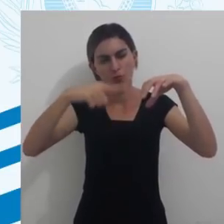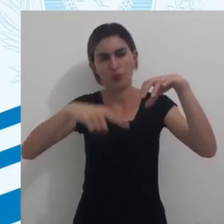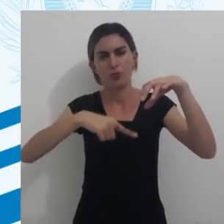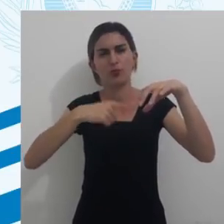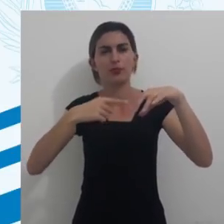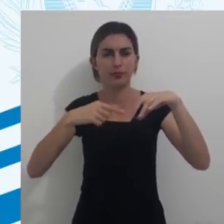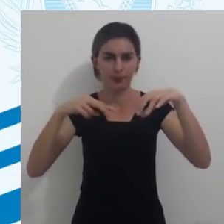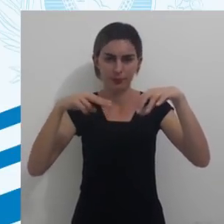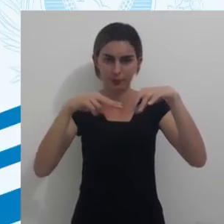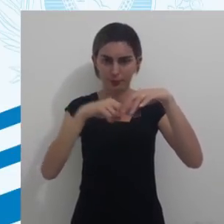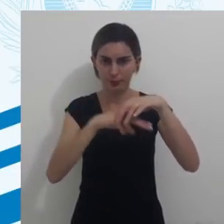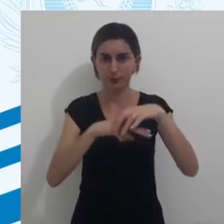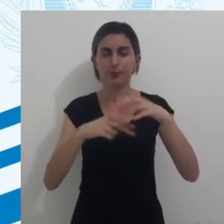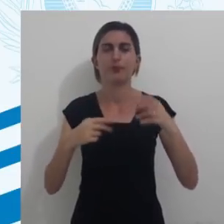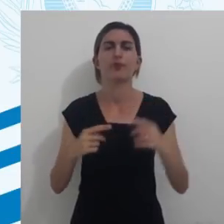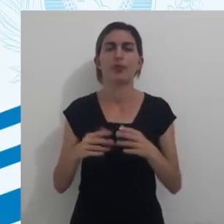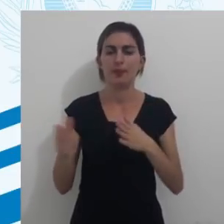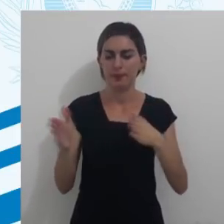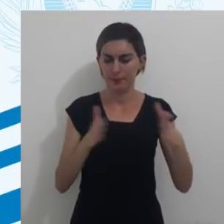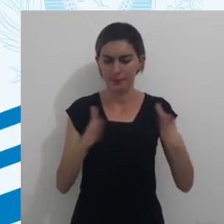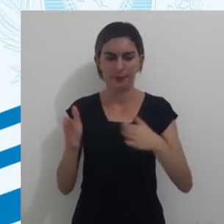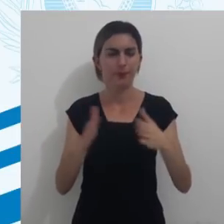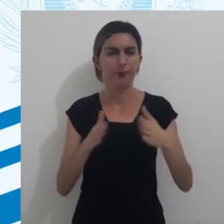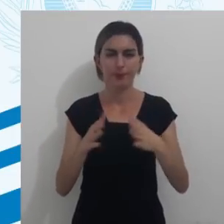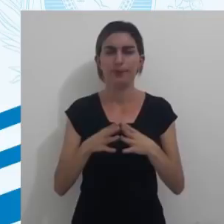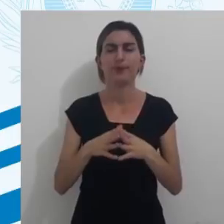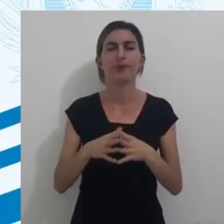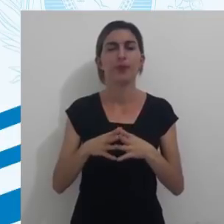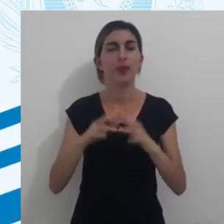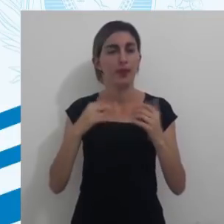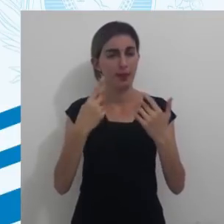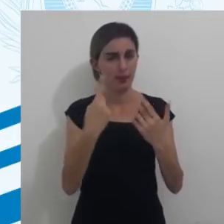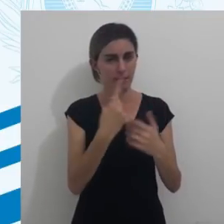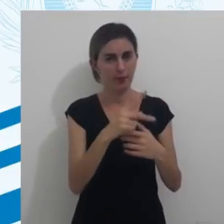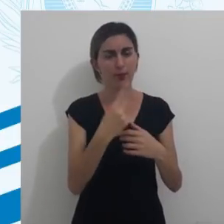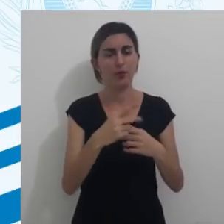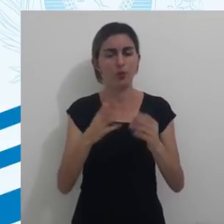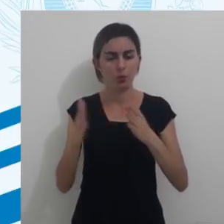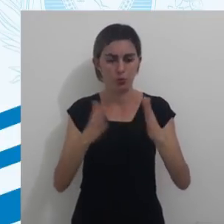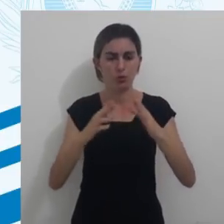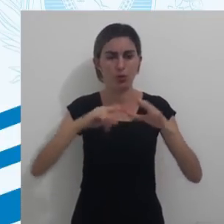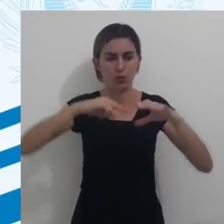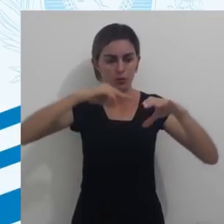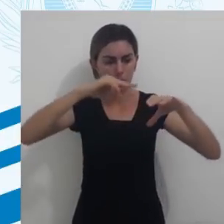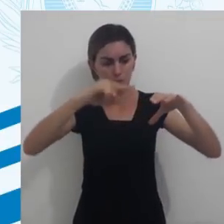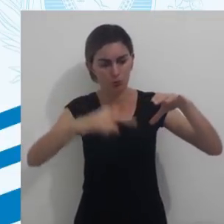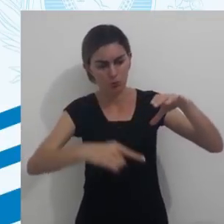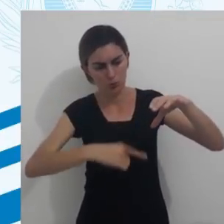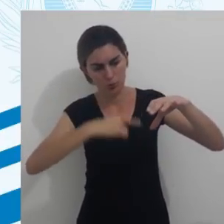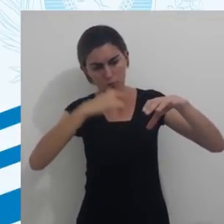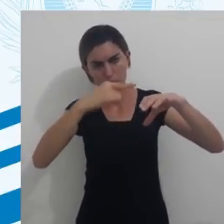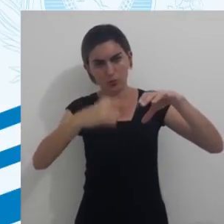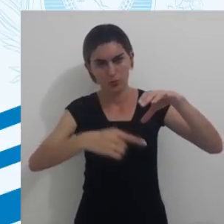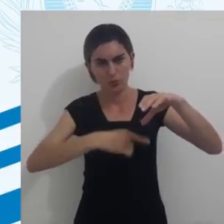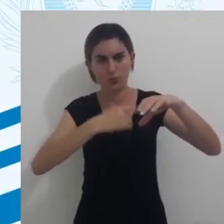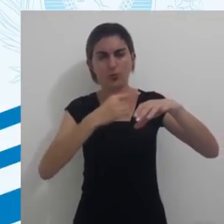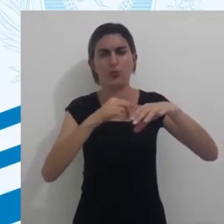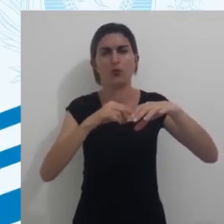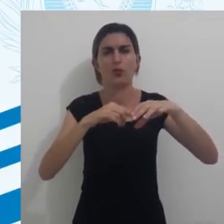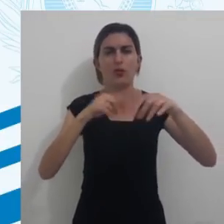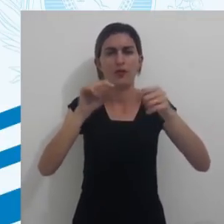ponto, situação no plano paralelo à película. Assim, durante a rotação do